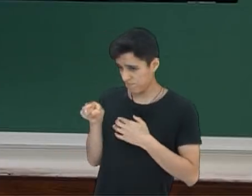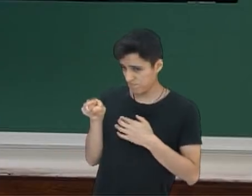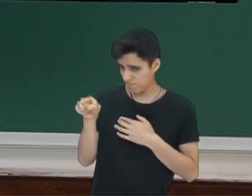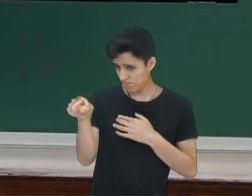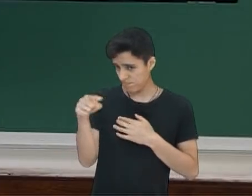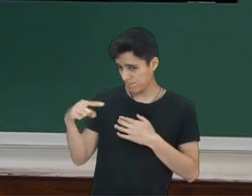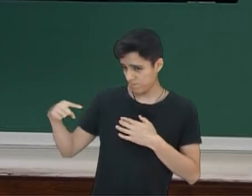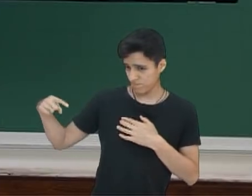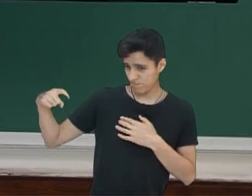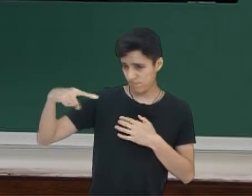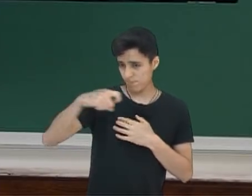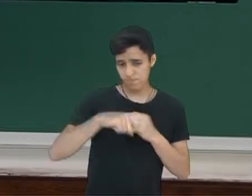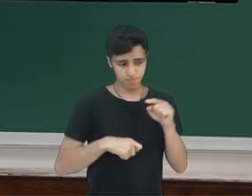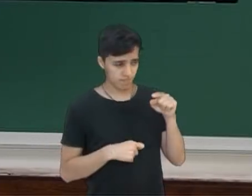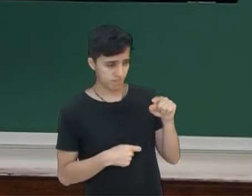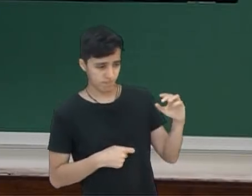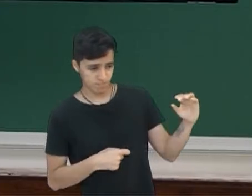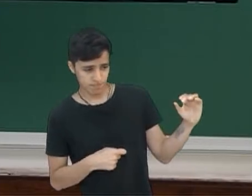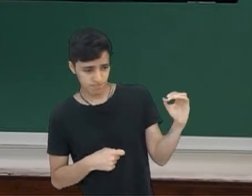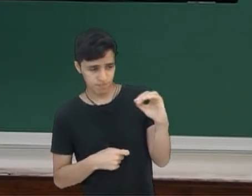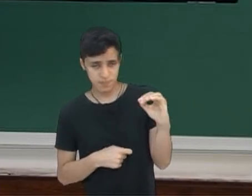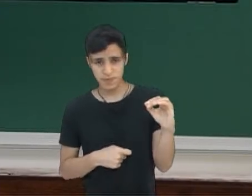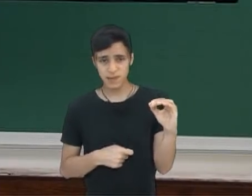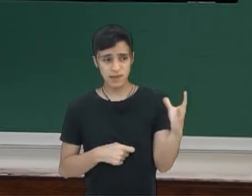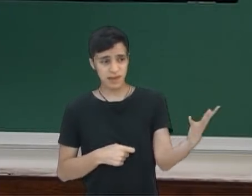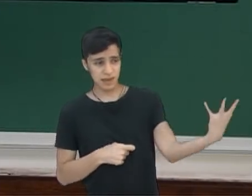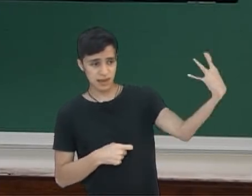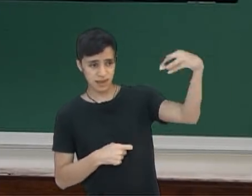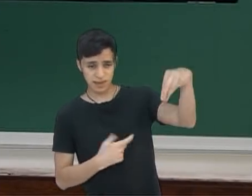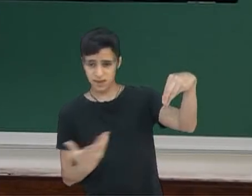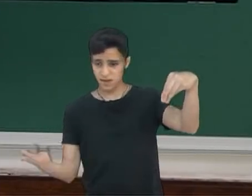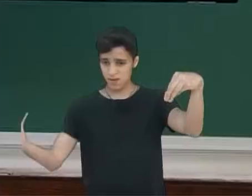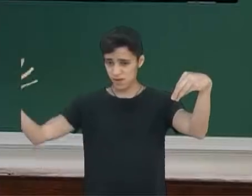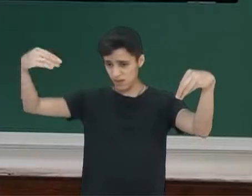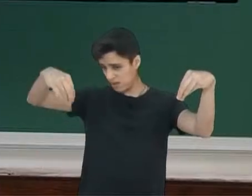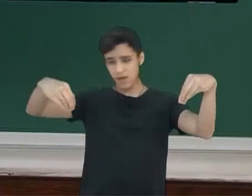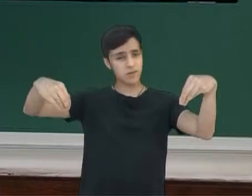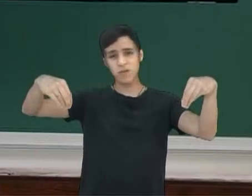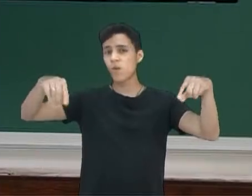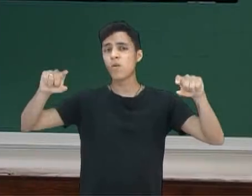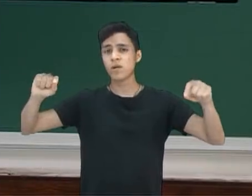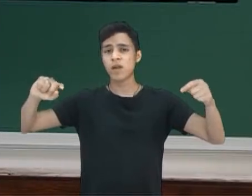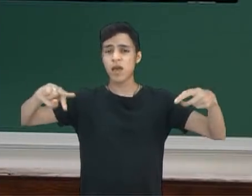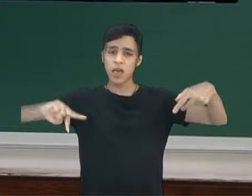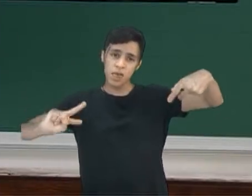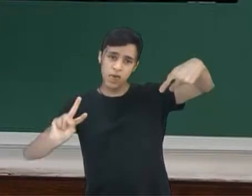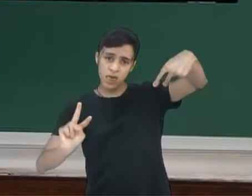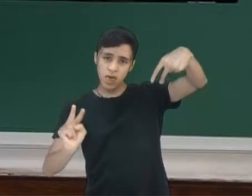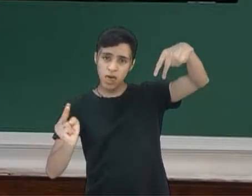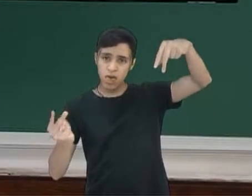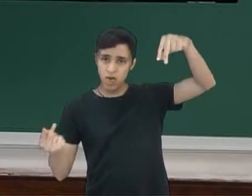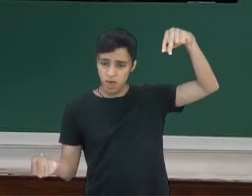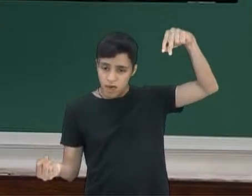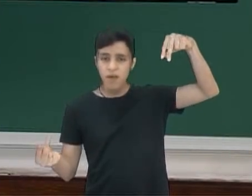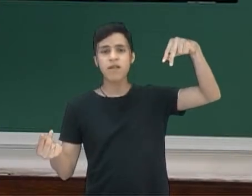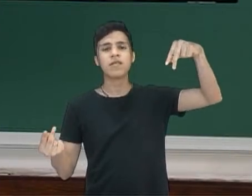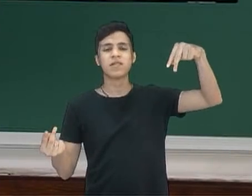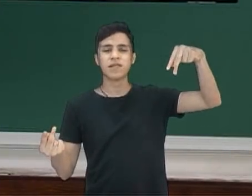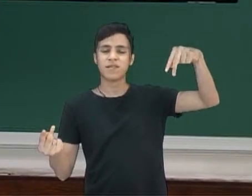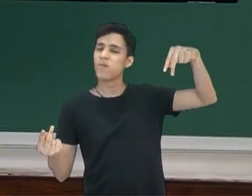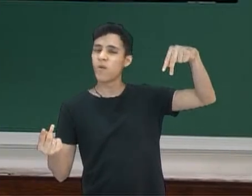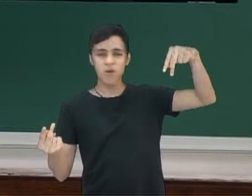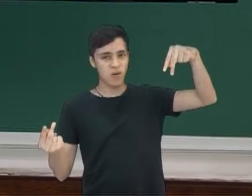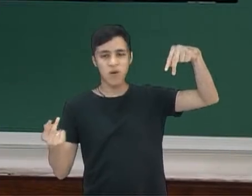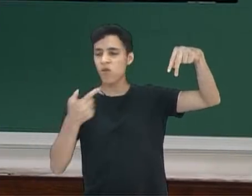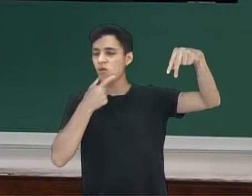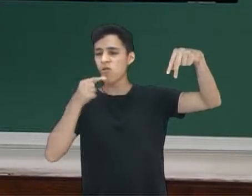espermatozoides quanto nos óvulos, lá dentro deles tem DNA, tem informação genética do macho, da fêmea,